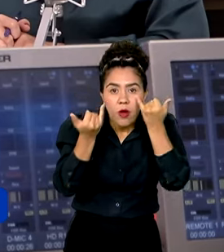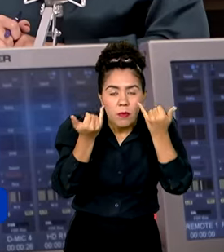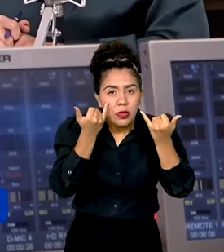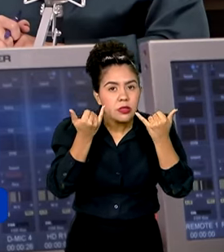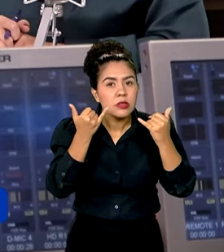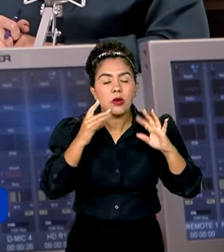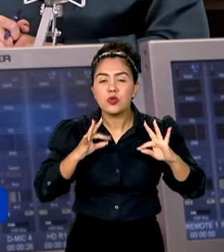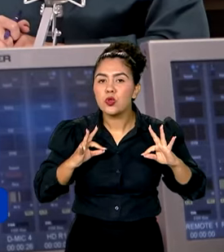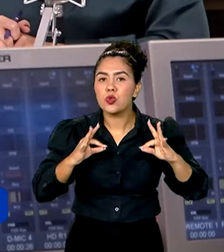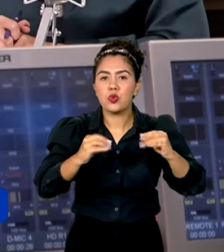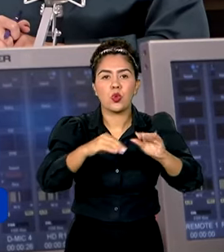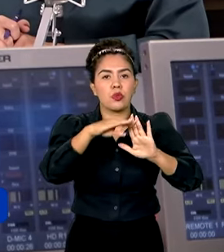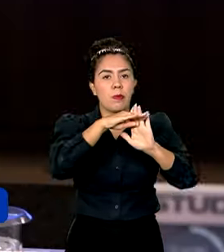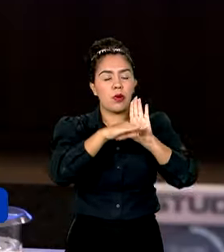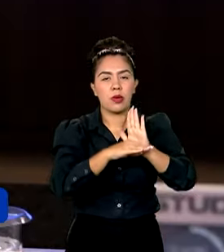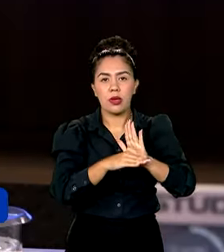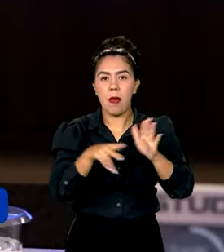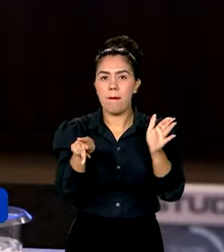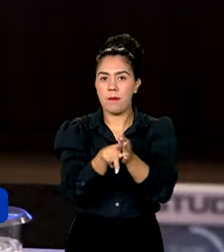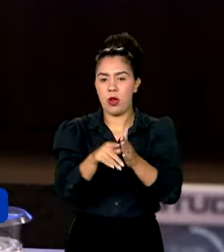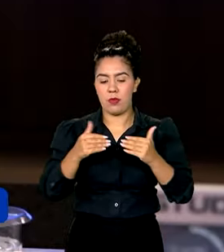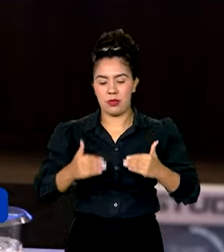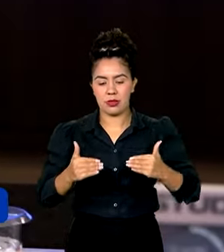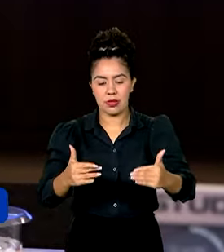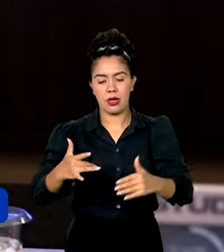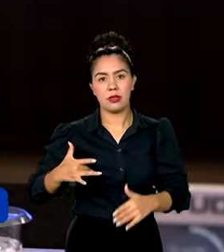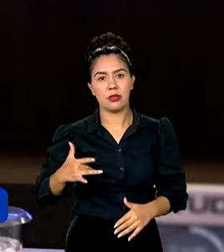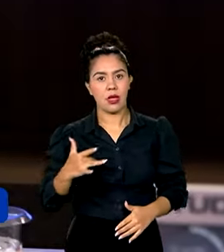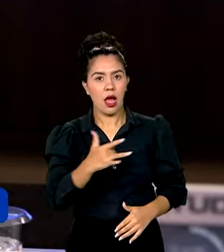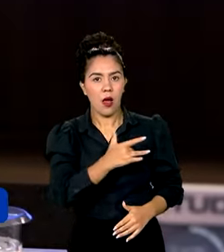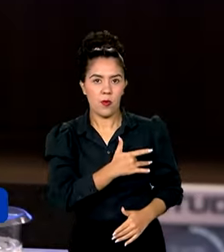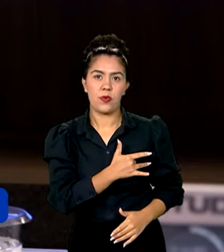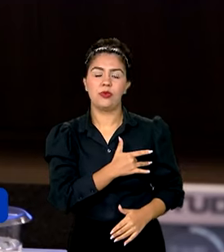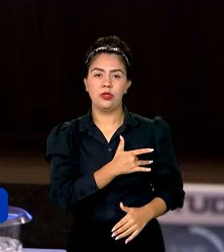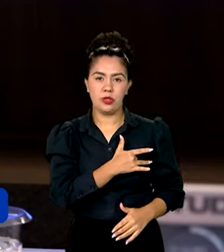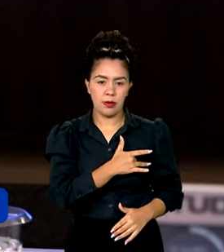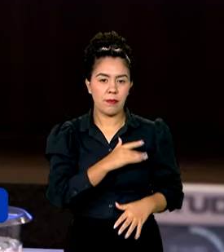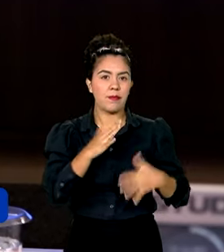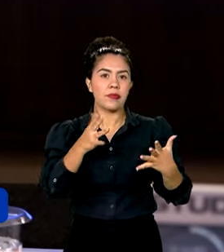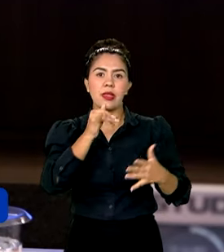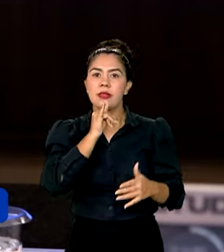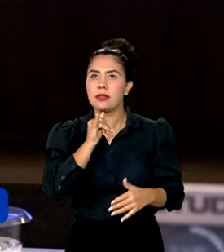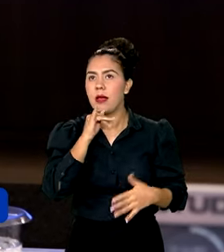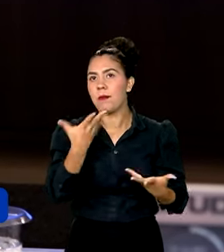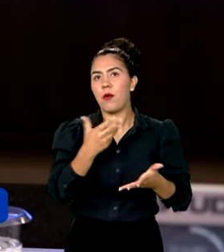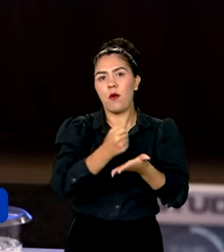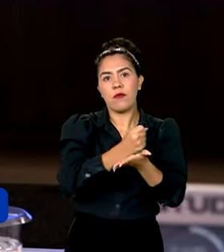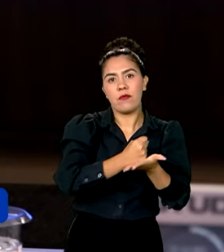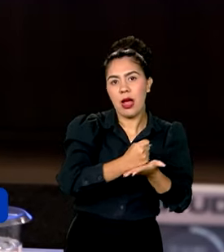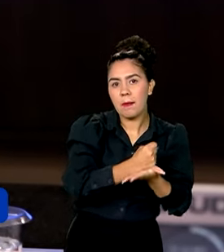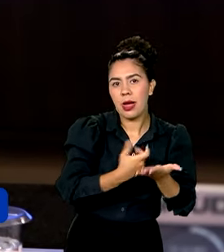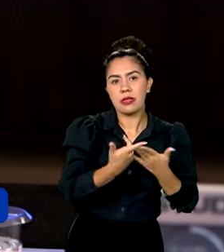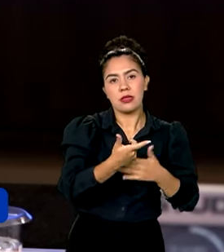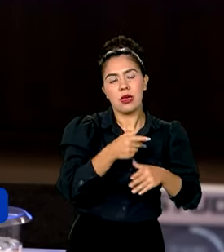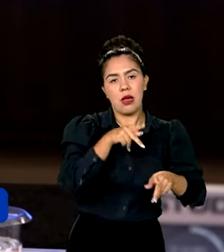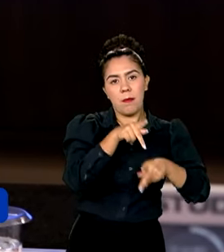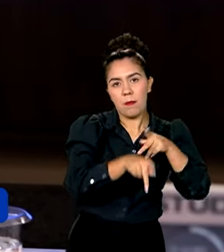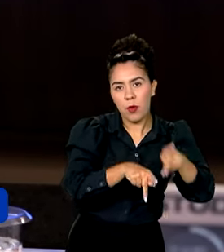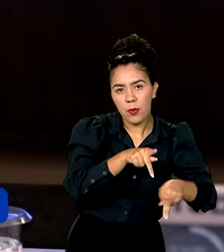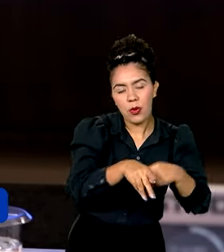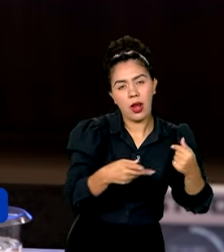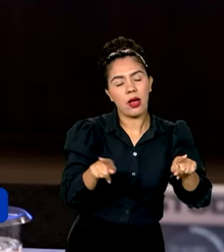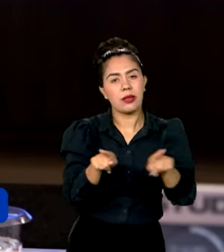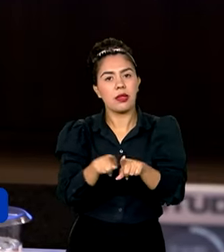programas do Ministério da Saúde aquilo que ele mais precisa né seja Farmácia Popular seja a unidade